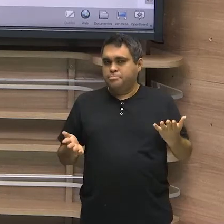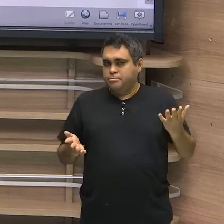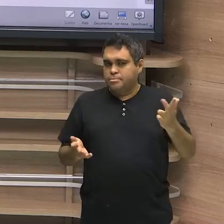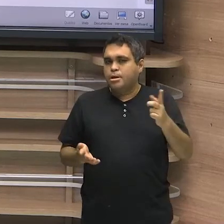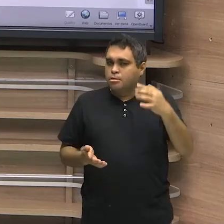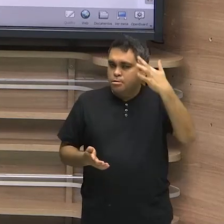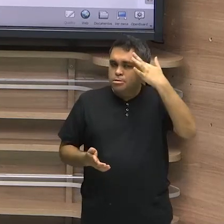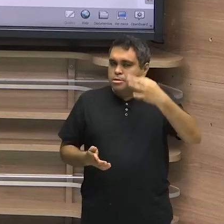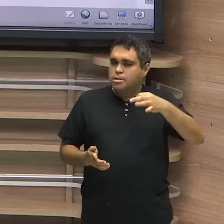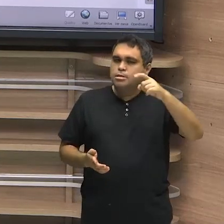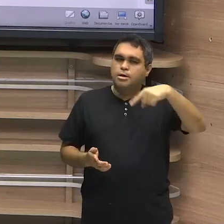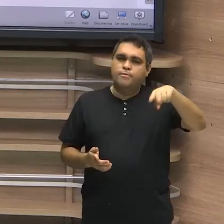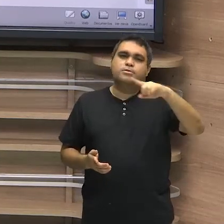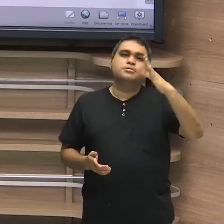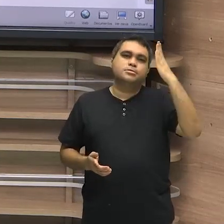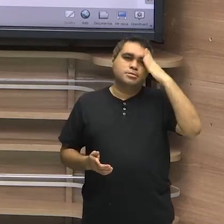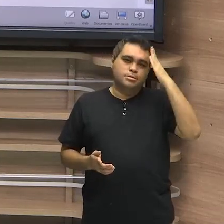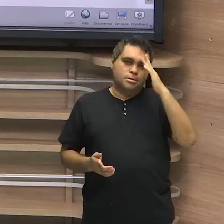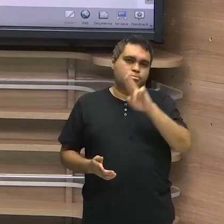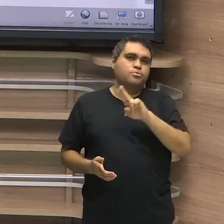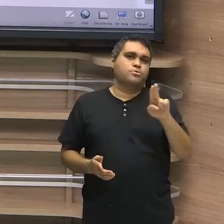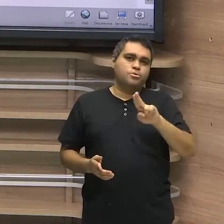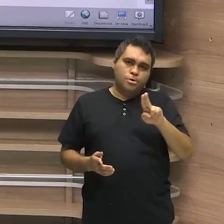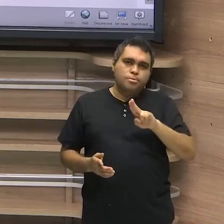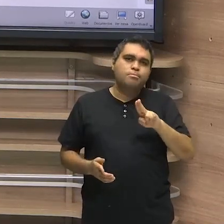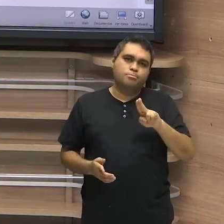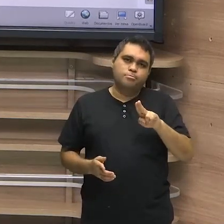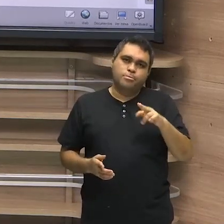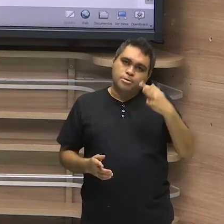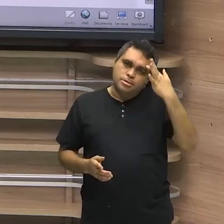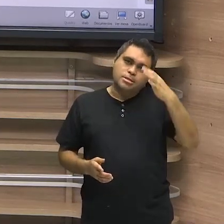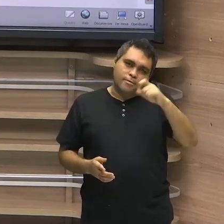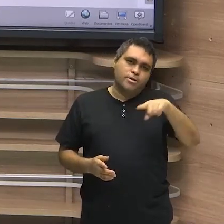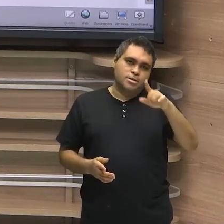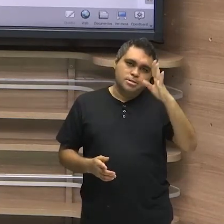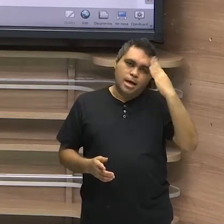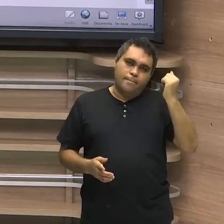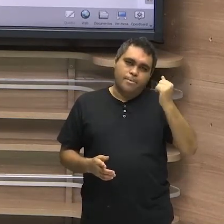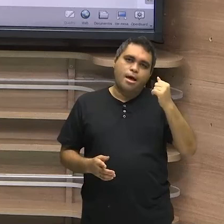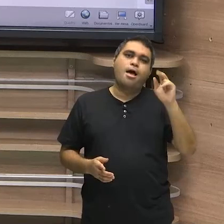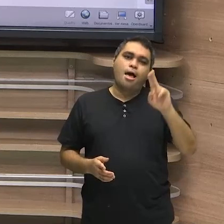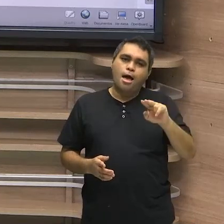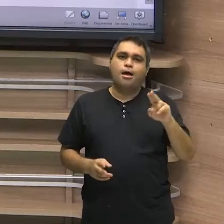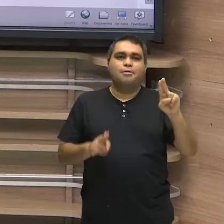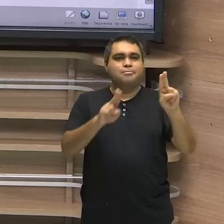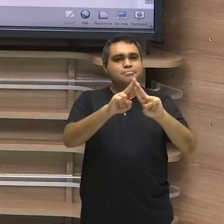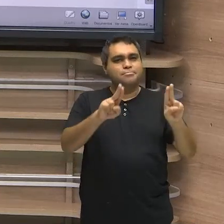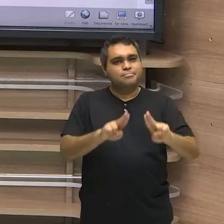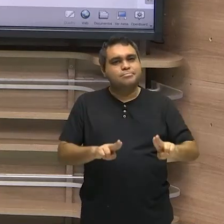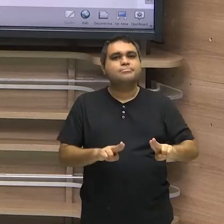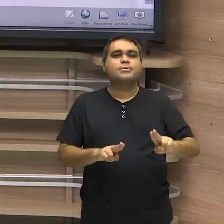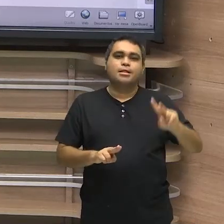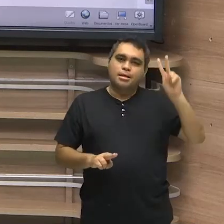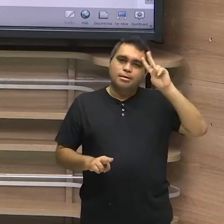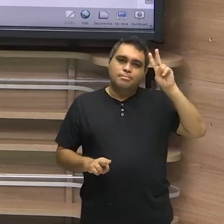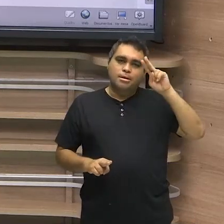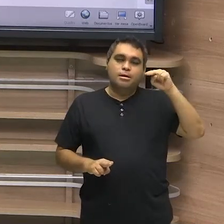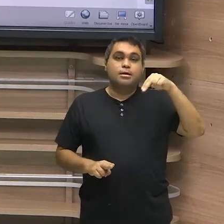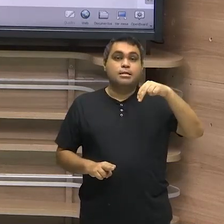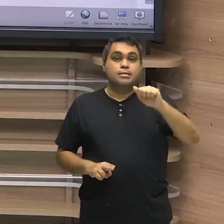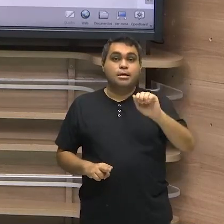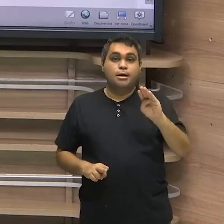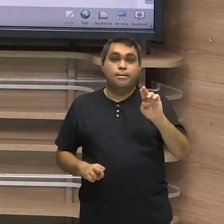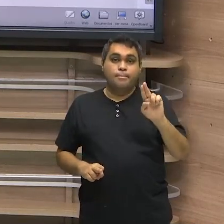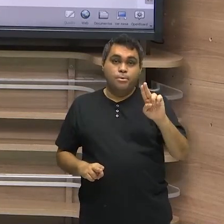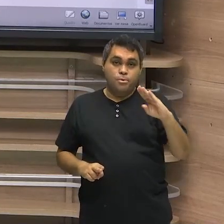que o representante vocês acertaram de cara, né? Nosso Nabucodonosor, esse nome inesquecível aí que ficou para vocês.